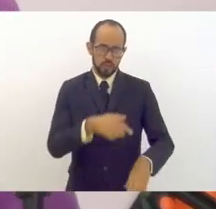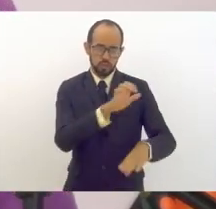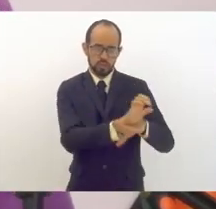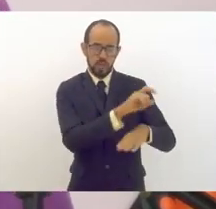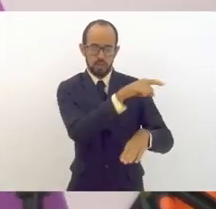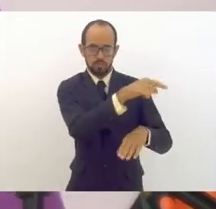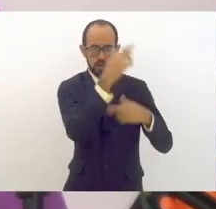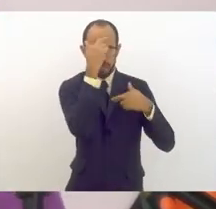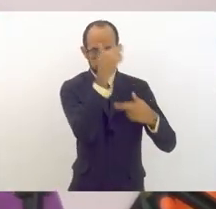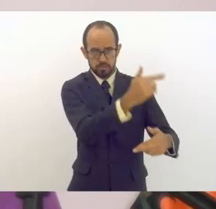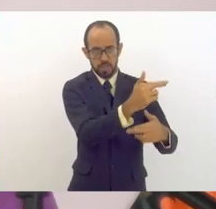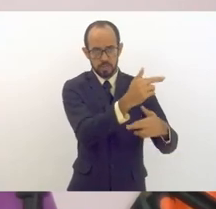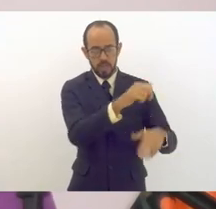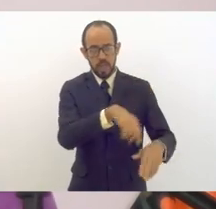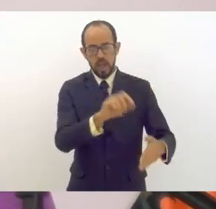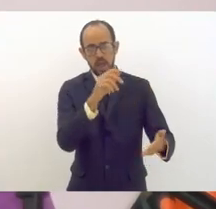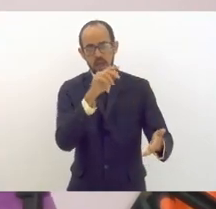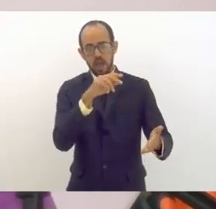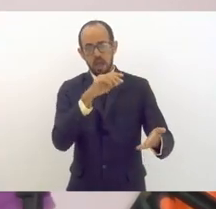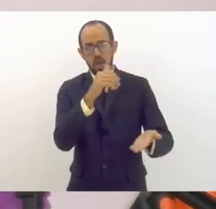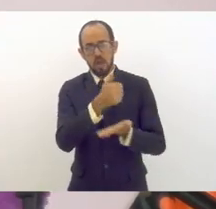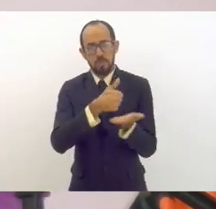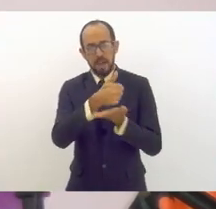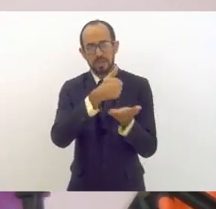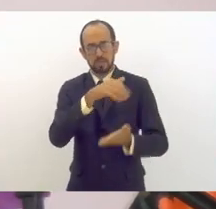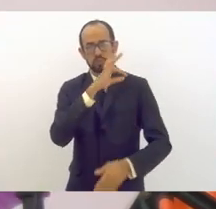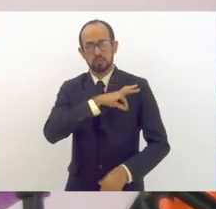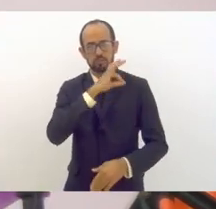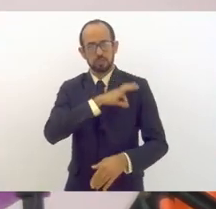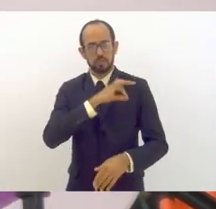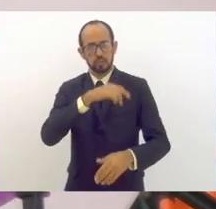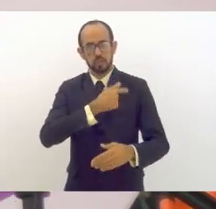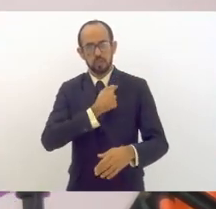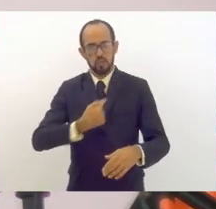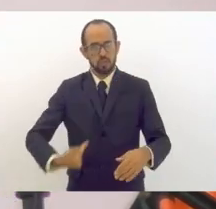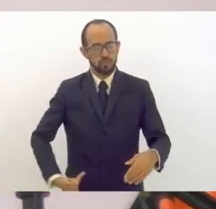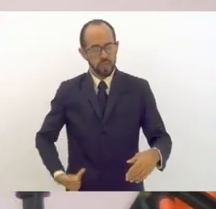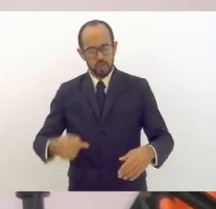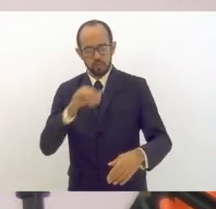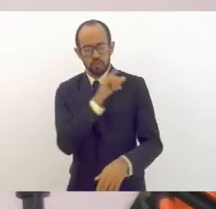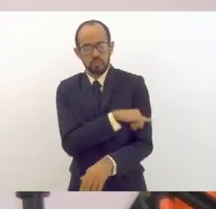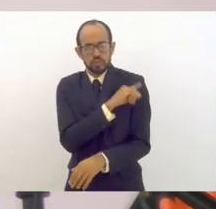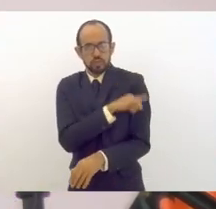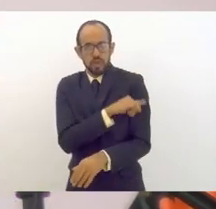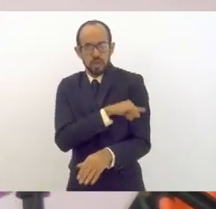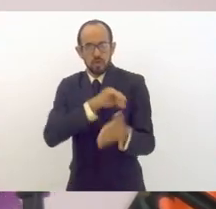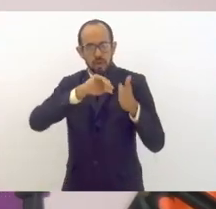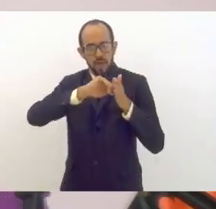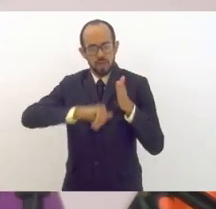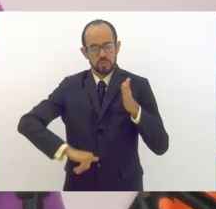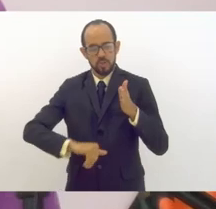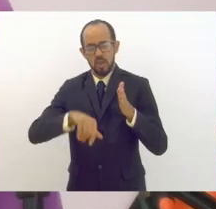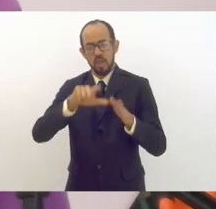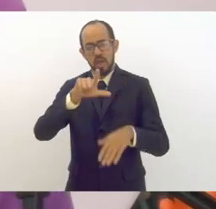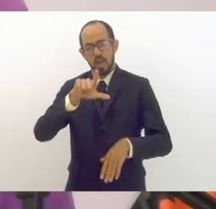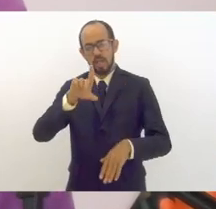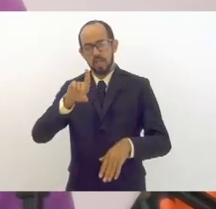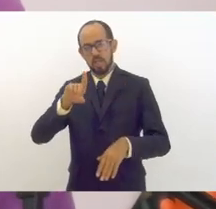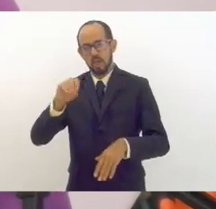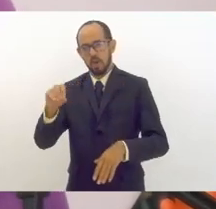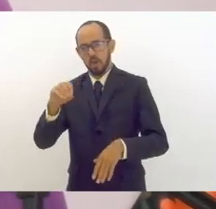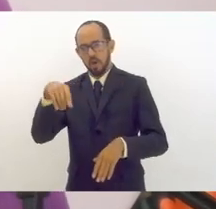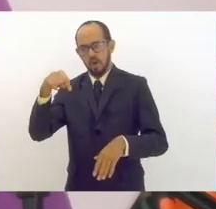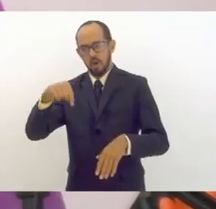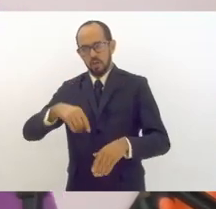do piso em 2023, e que o Governo do Estado do Rio de Janeiro retirou da lei orçamentária que está em discussão na